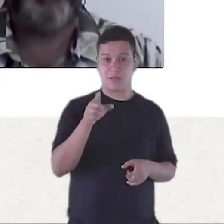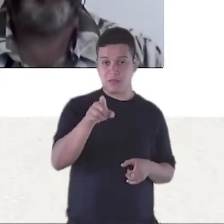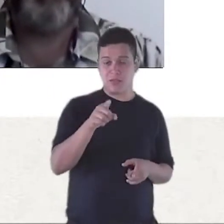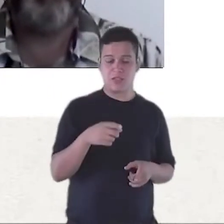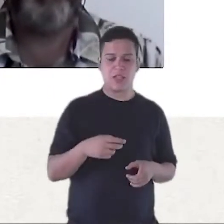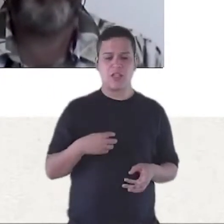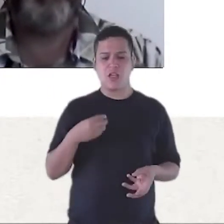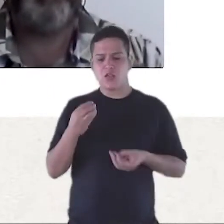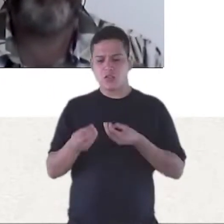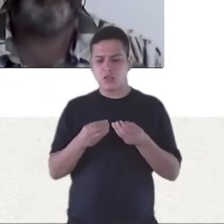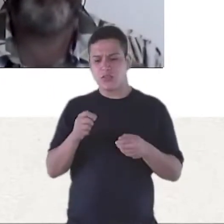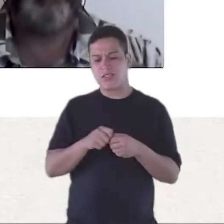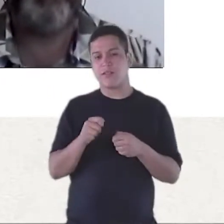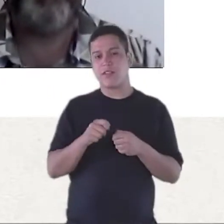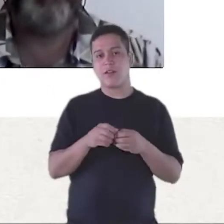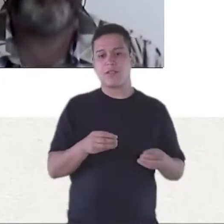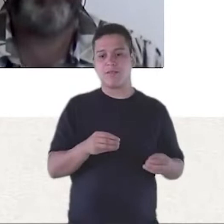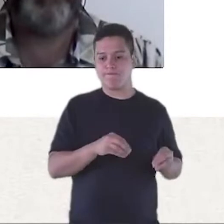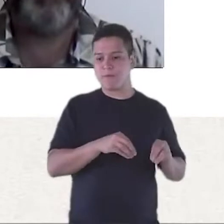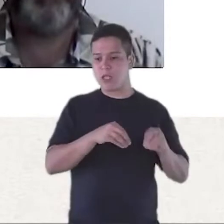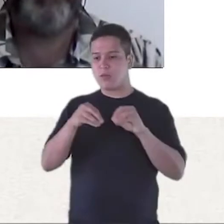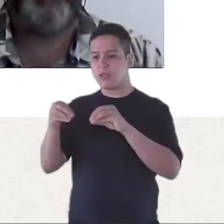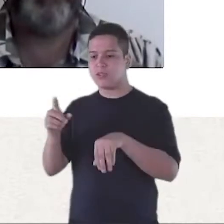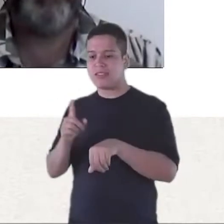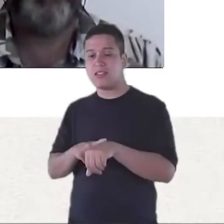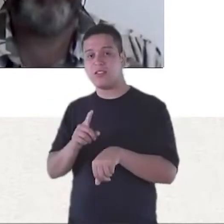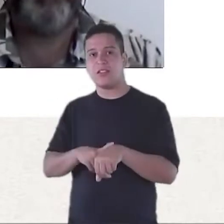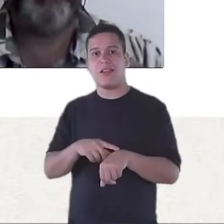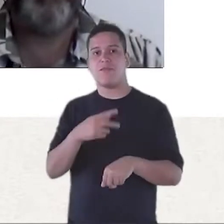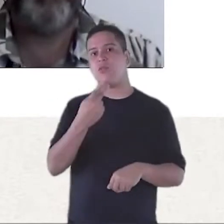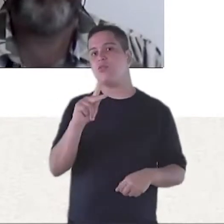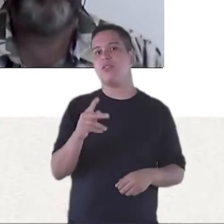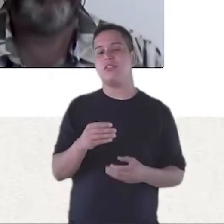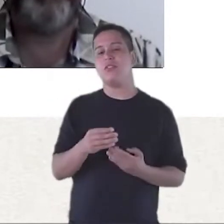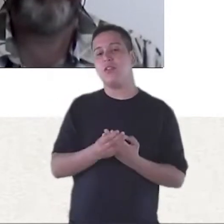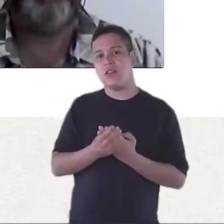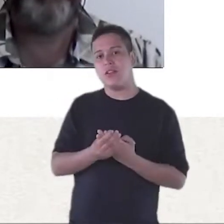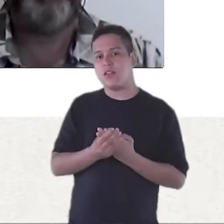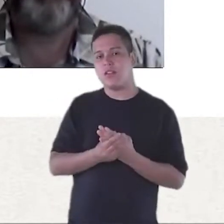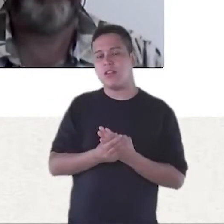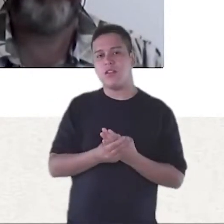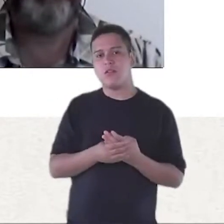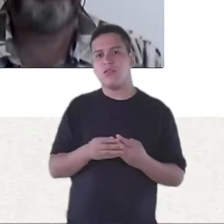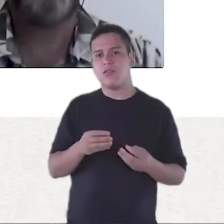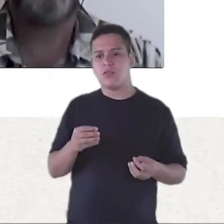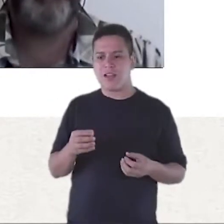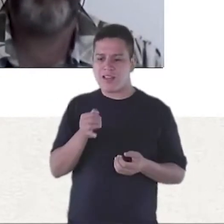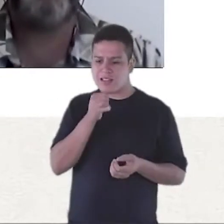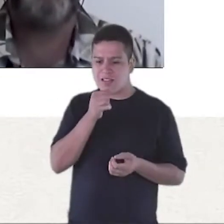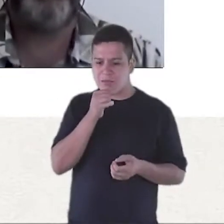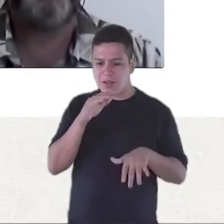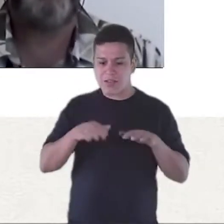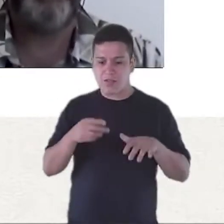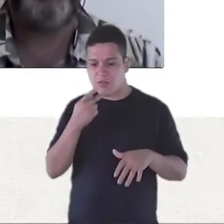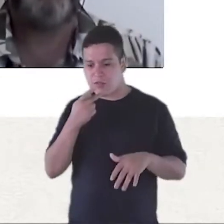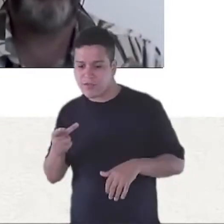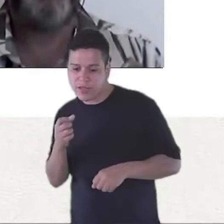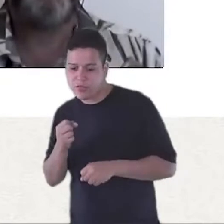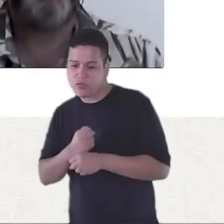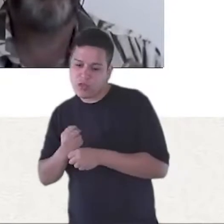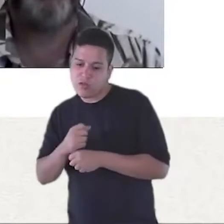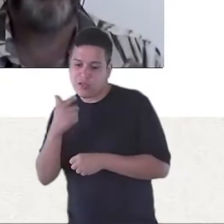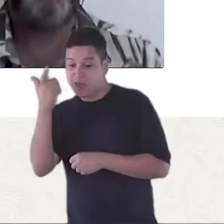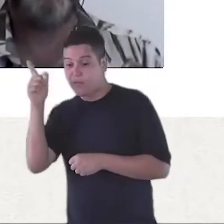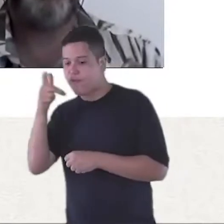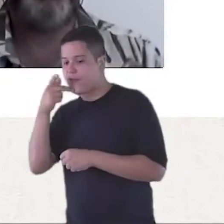de tempo no seu livro. Os tempos, de forma absolutamente sintética, se